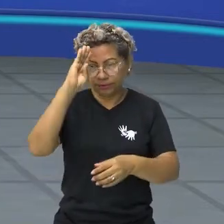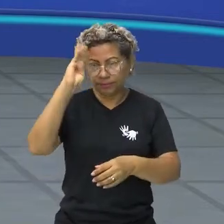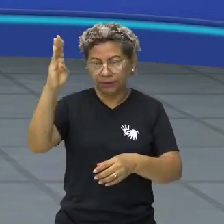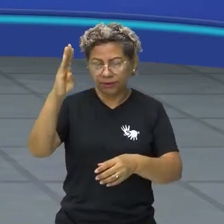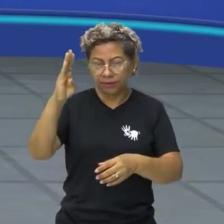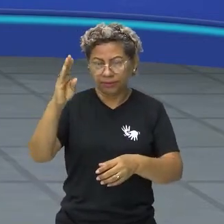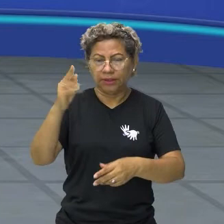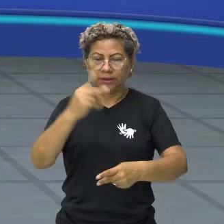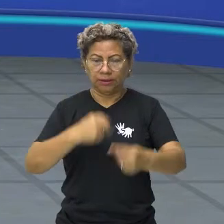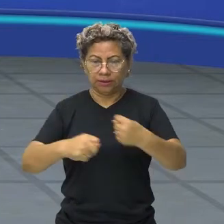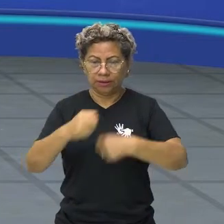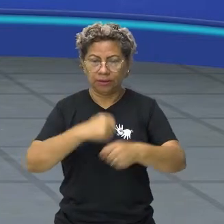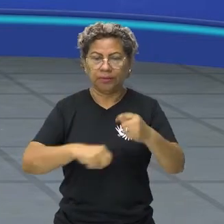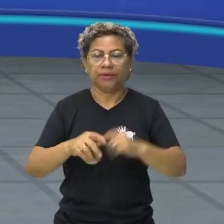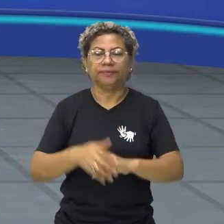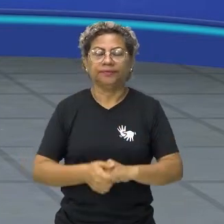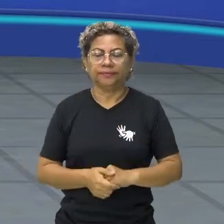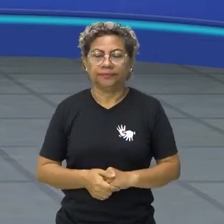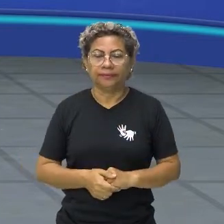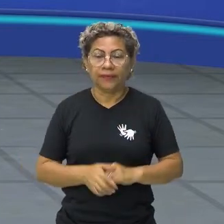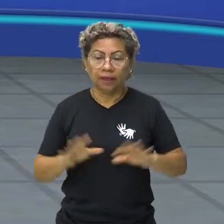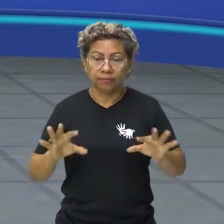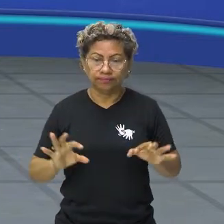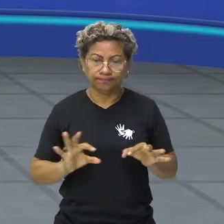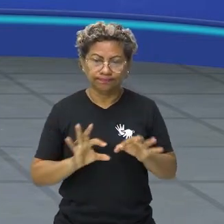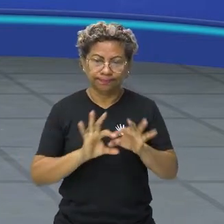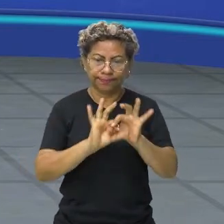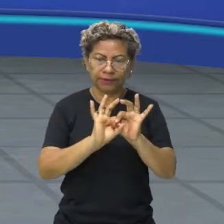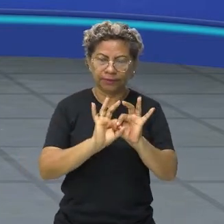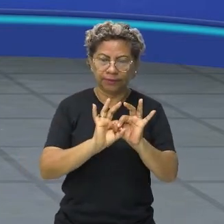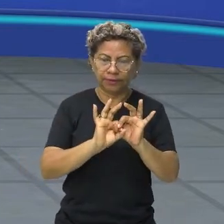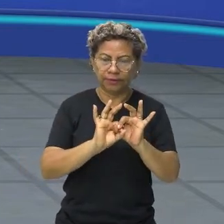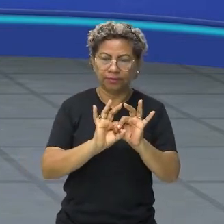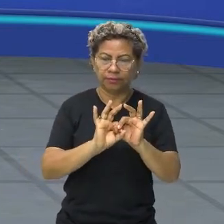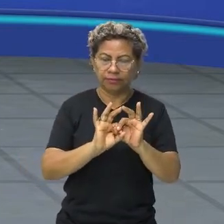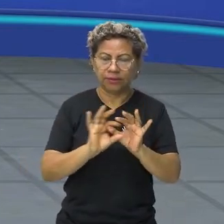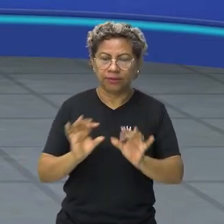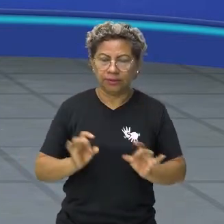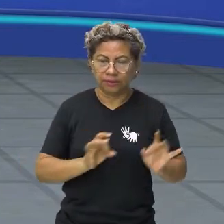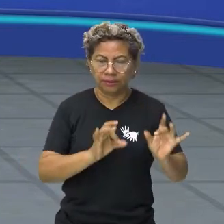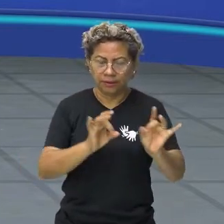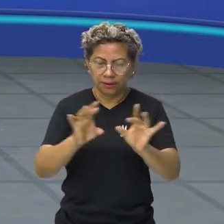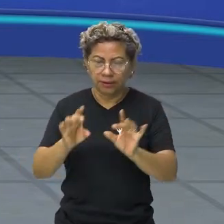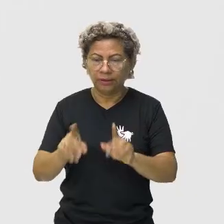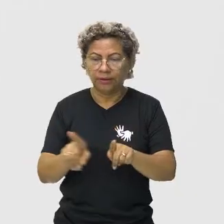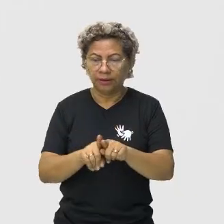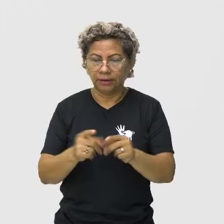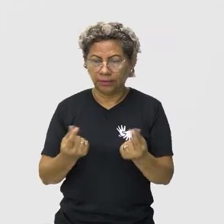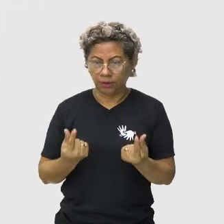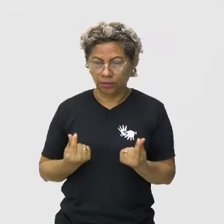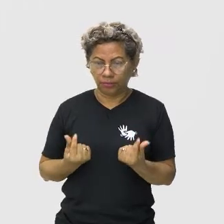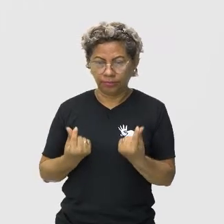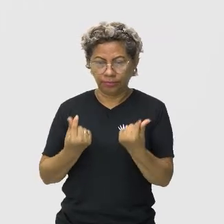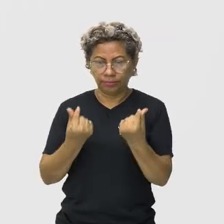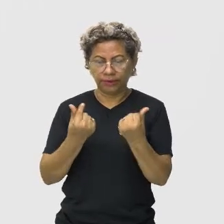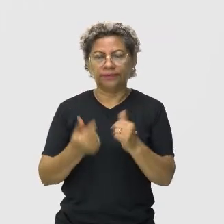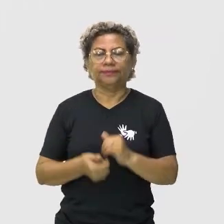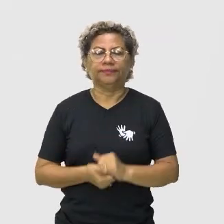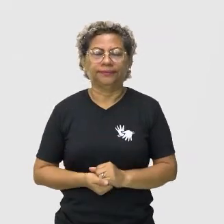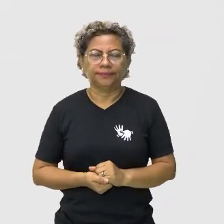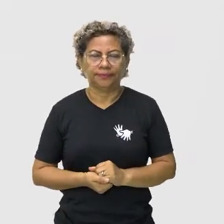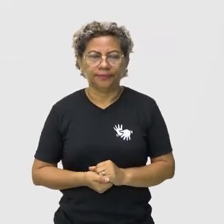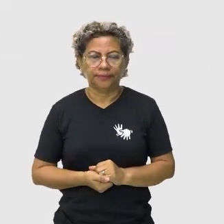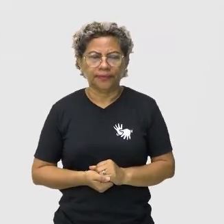econômicos, que vai ser o quê? A União Econômica e Monetária, tá? Então, o que que vai ser